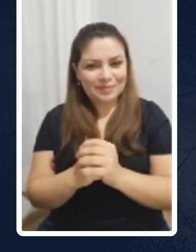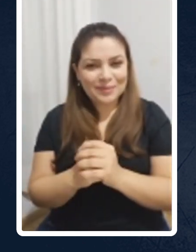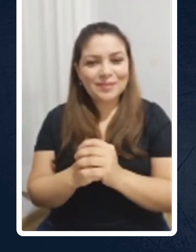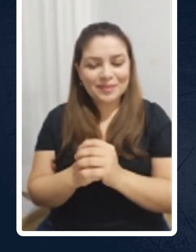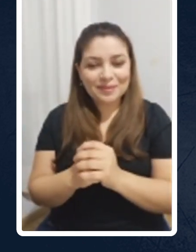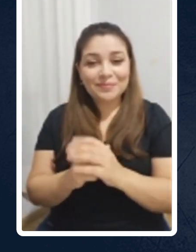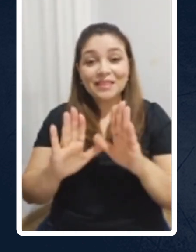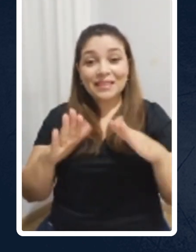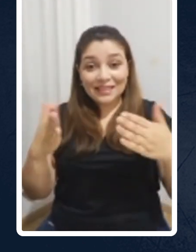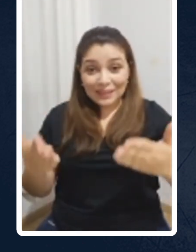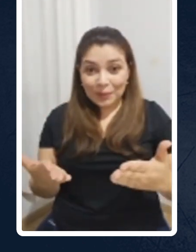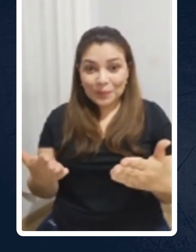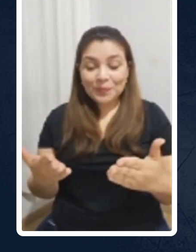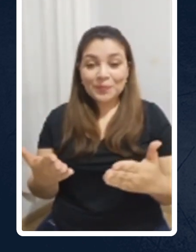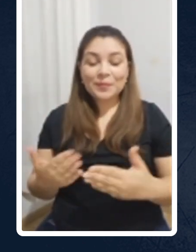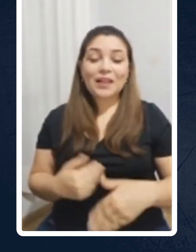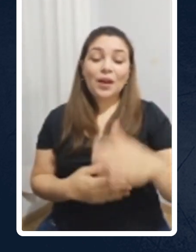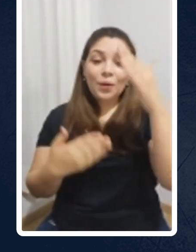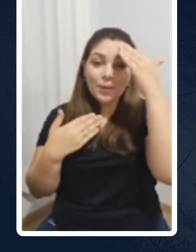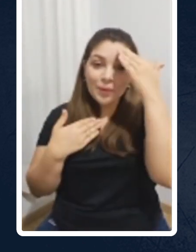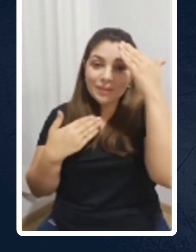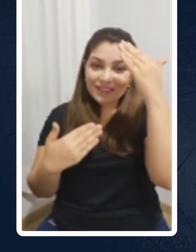assim, ó, obrigado, Débora.